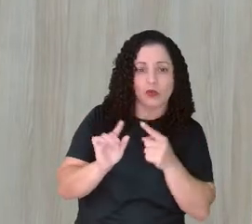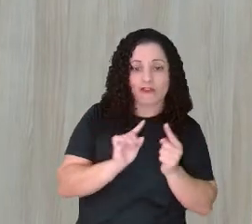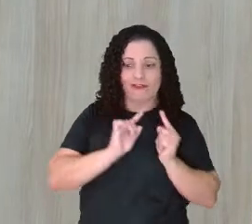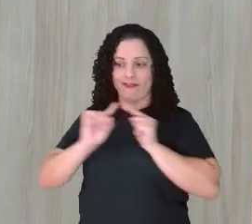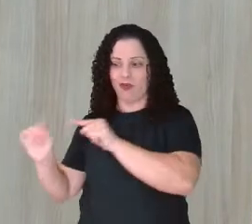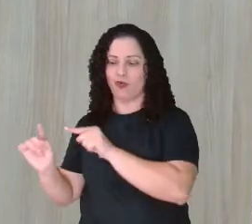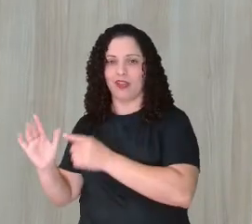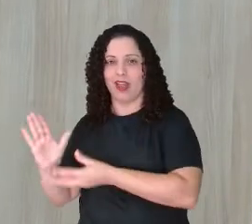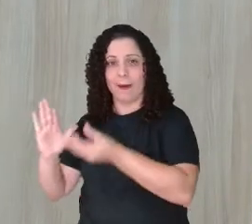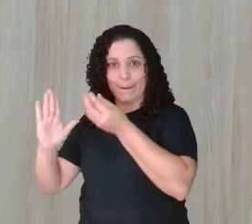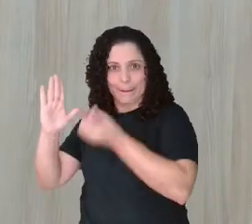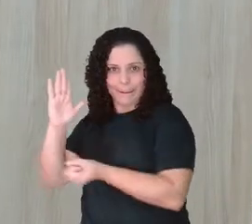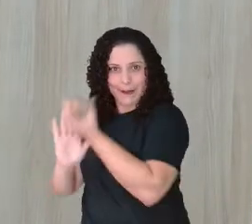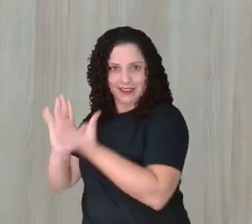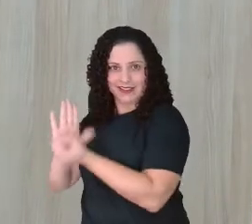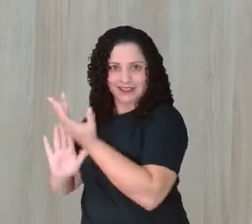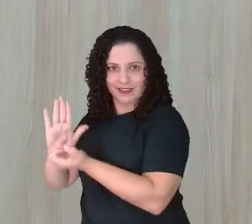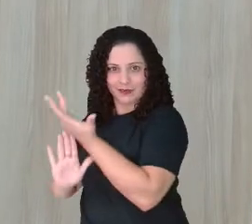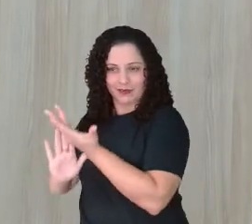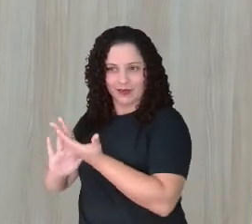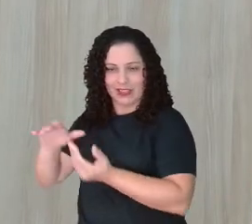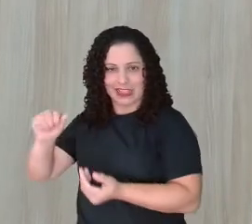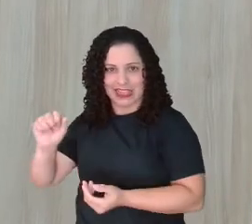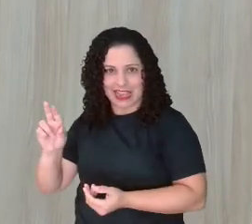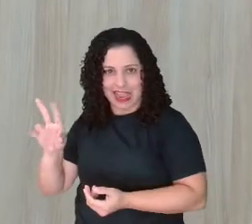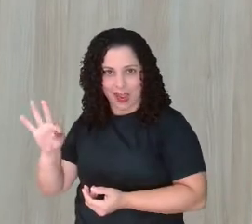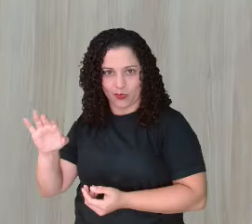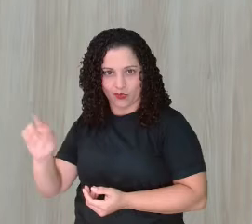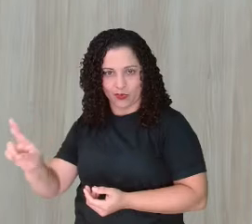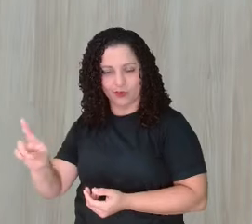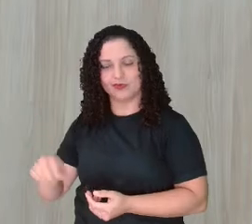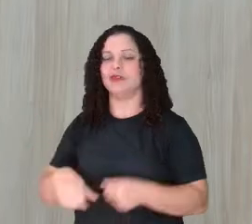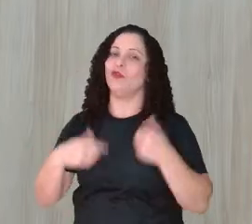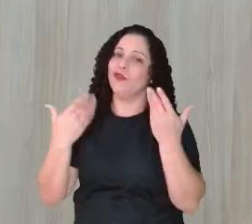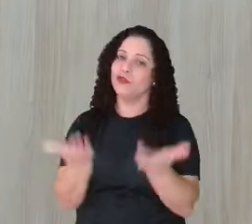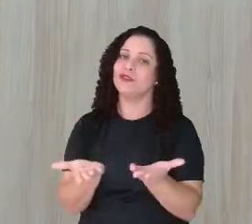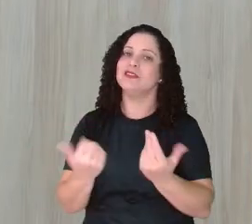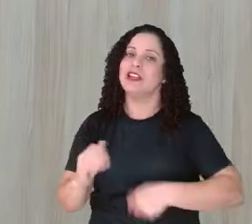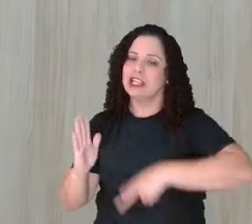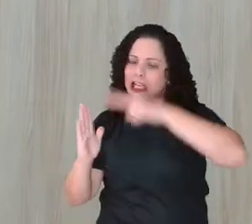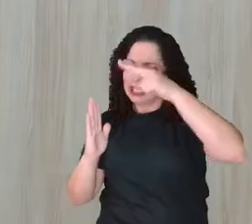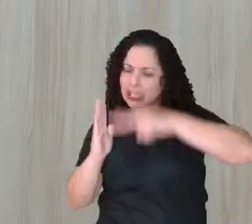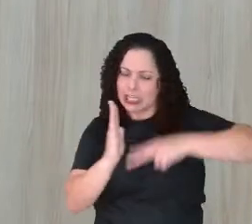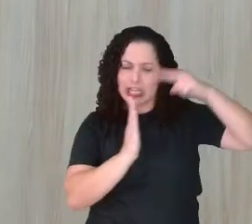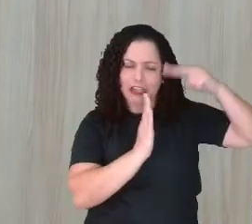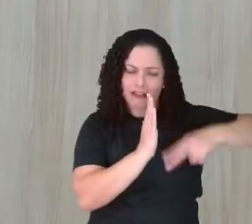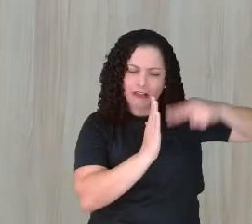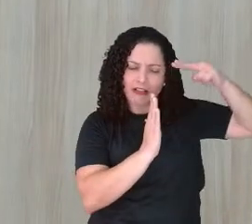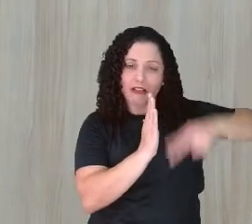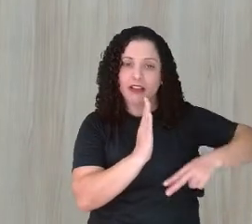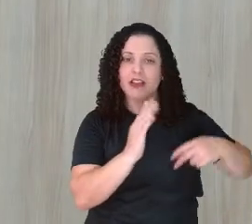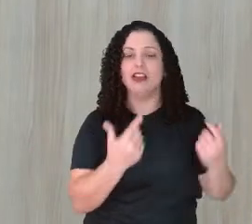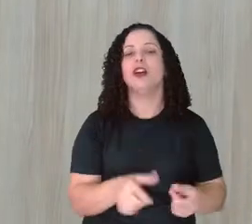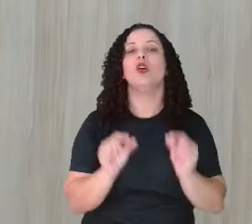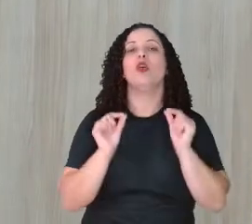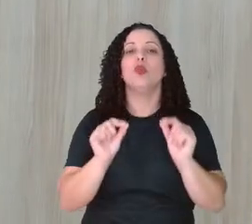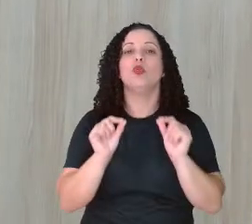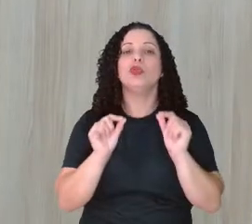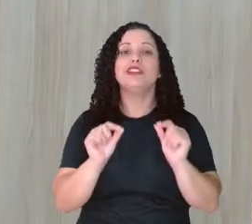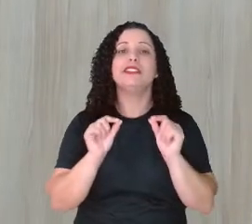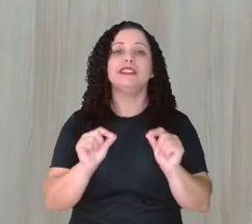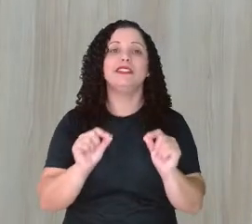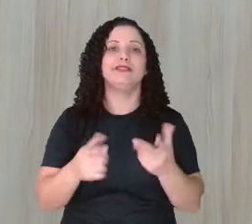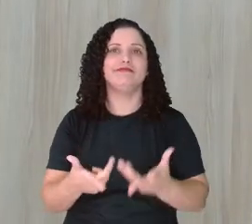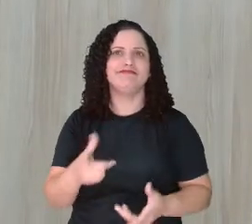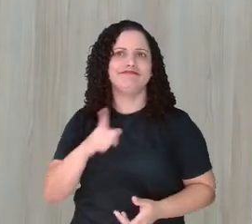Então, quando você está lendo, você faz parte daquele texto. É você que vai colocar as suas impressões, é você que